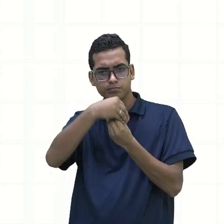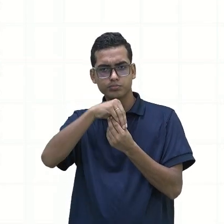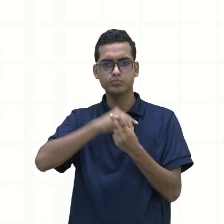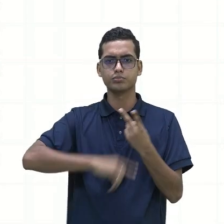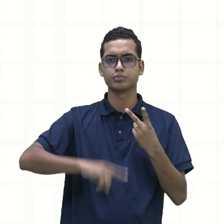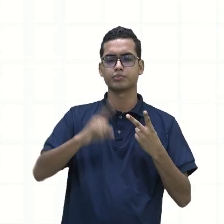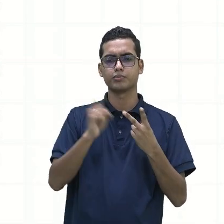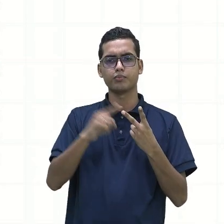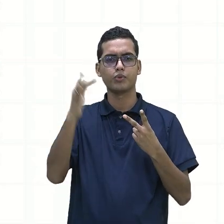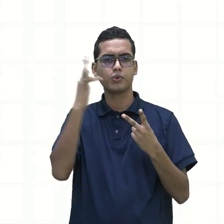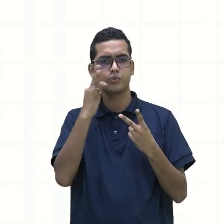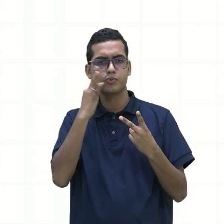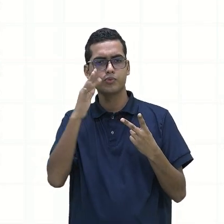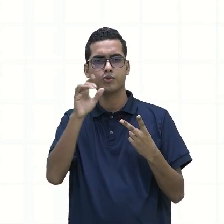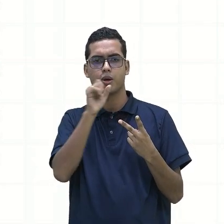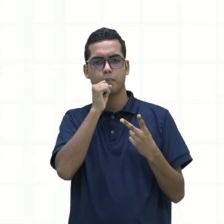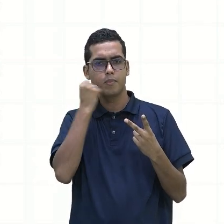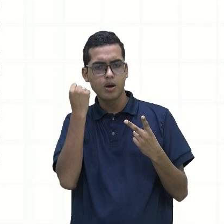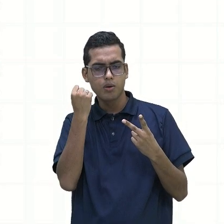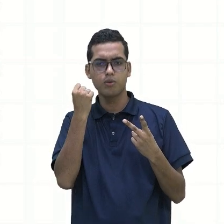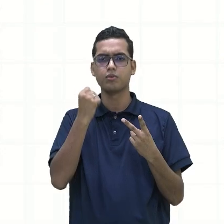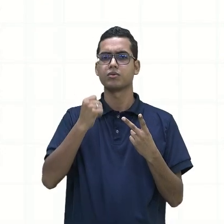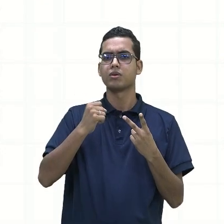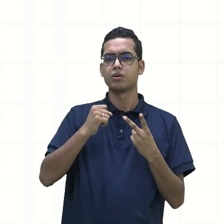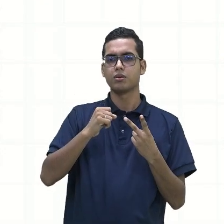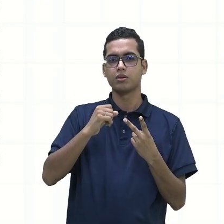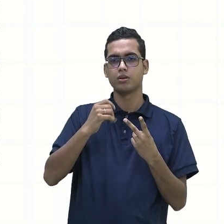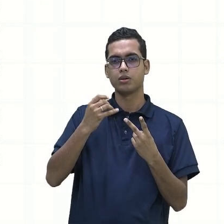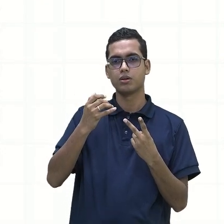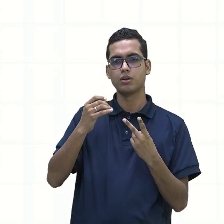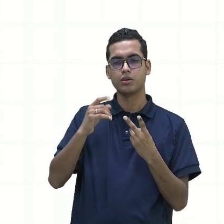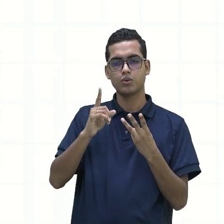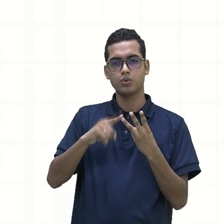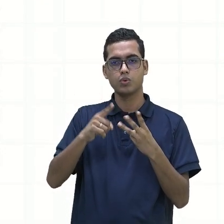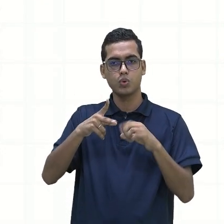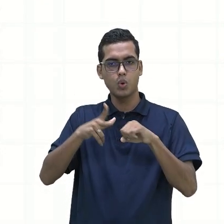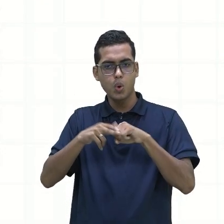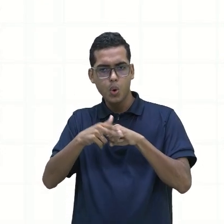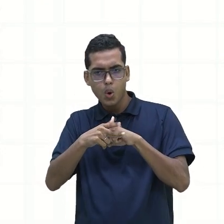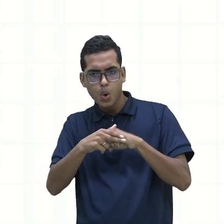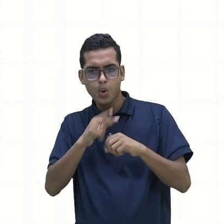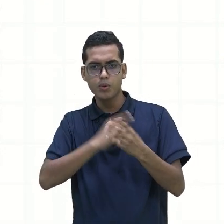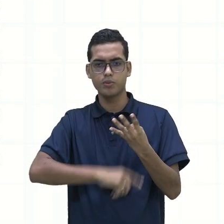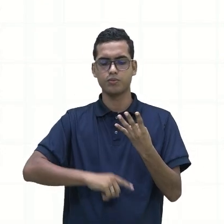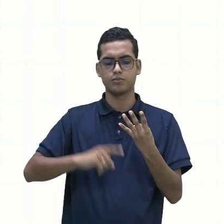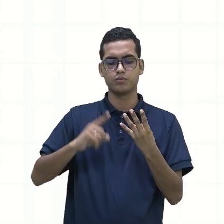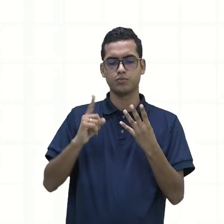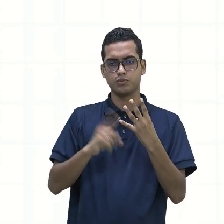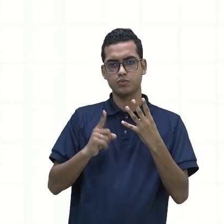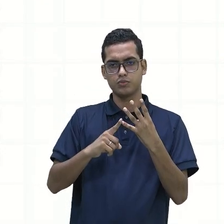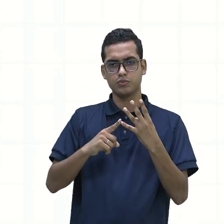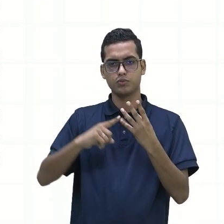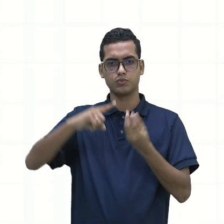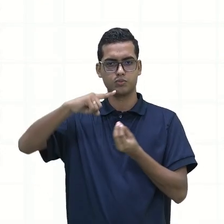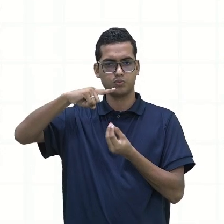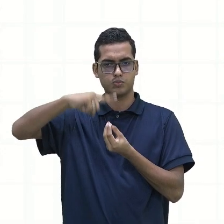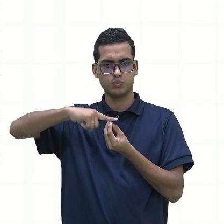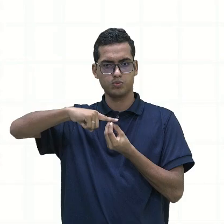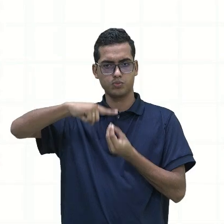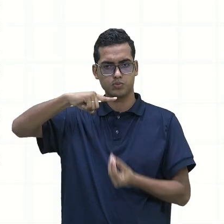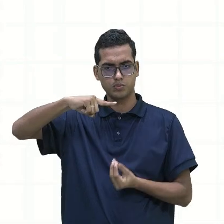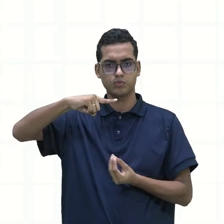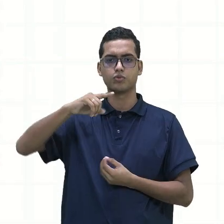frutapão e também o cupuaçu. Ó. Todos esses são